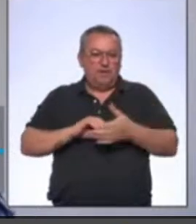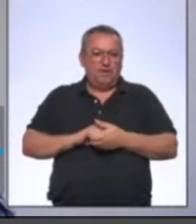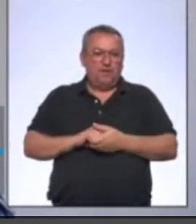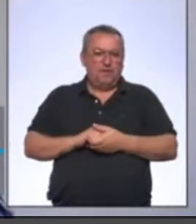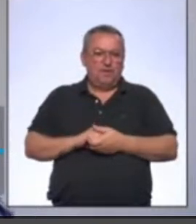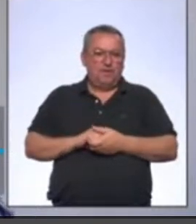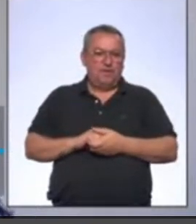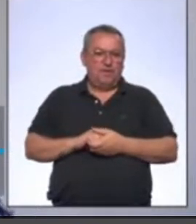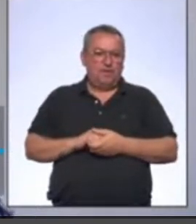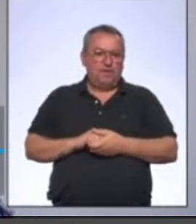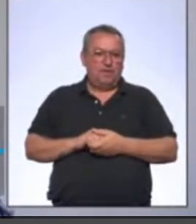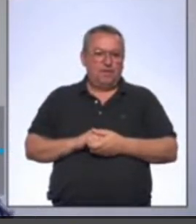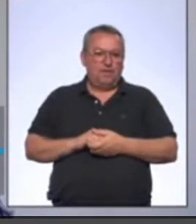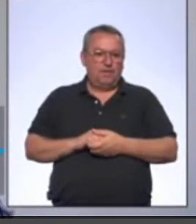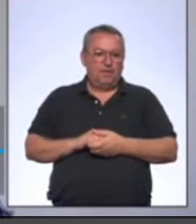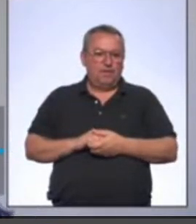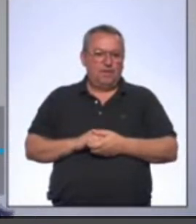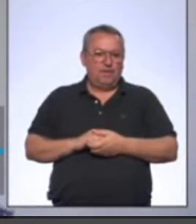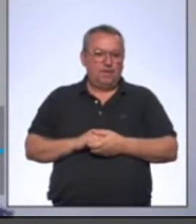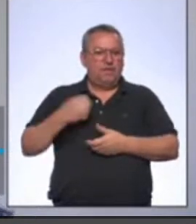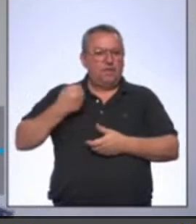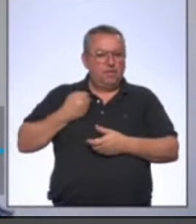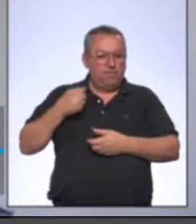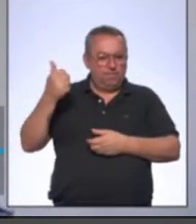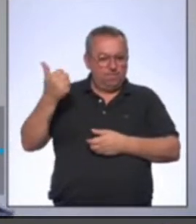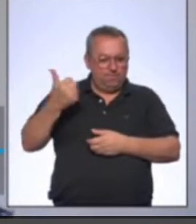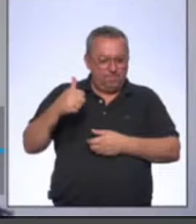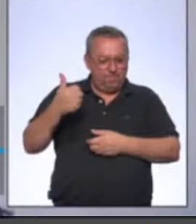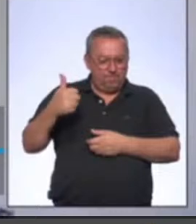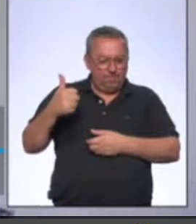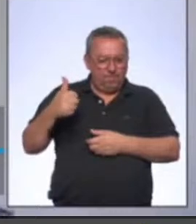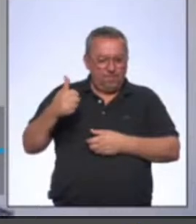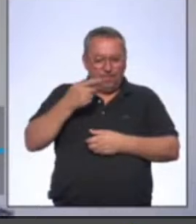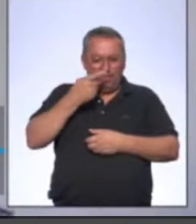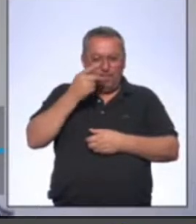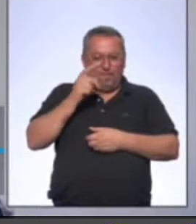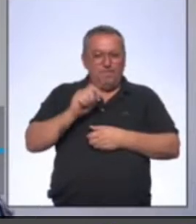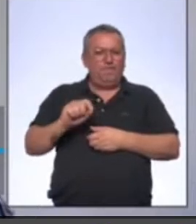tá bom? De apoio. Vamos lá. Questão 11 dizia.